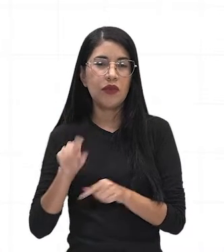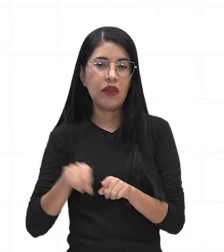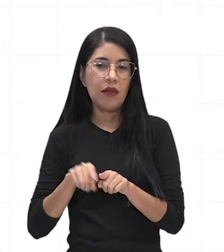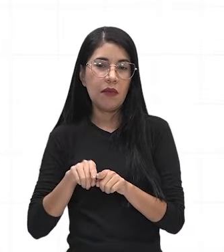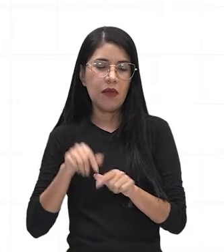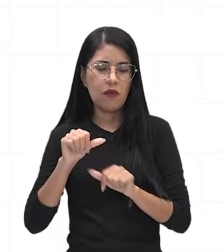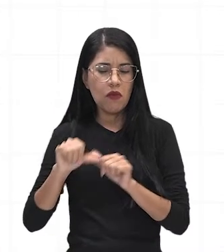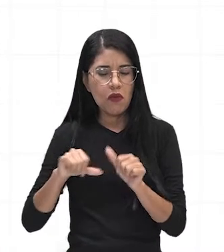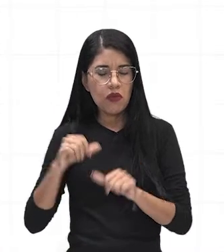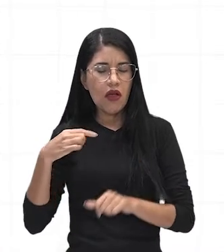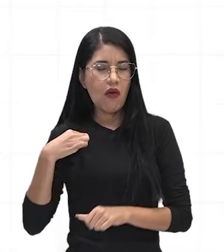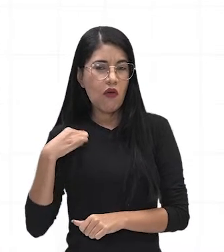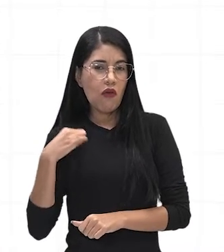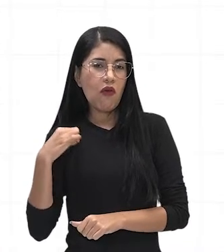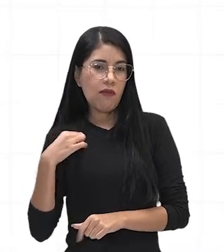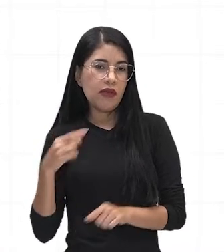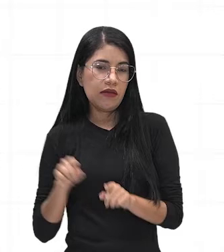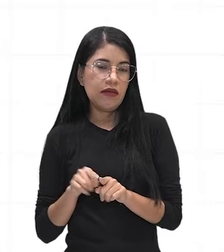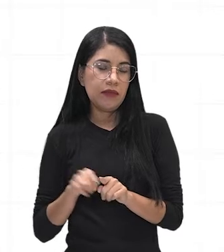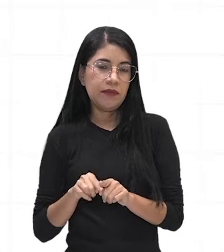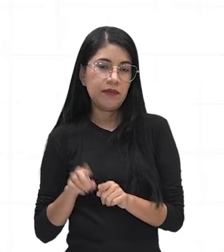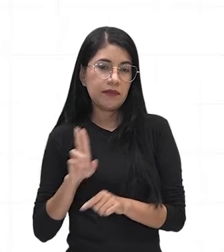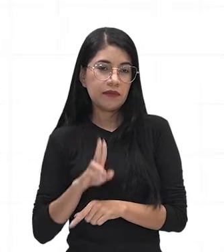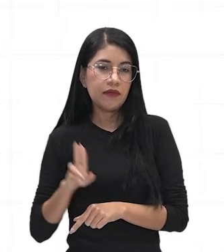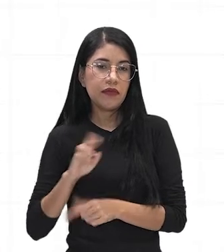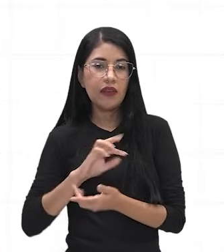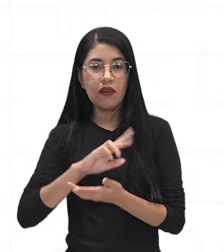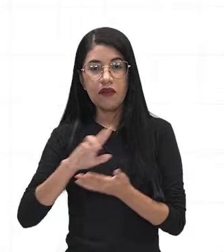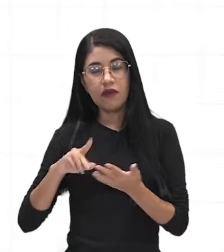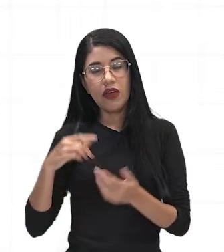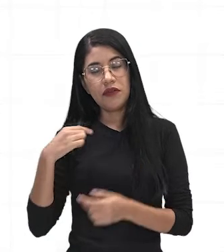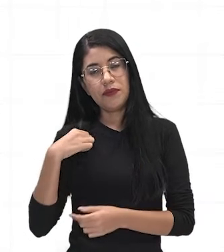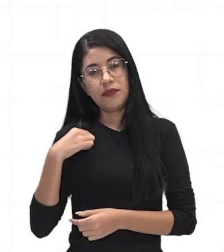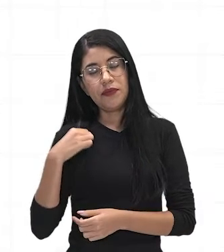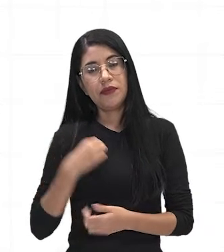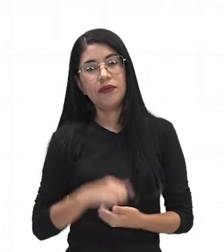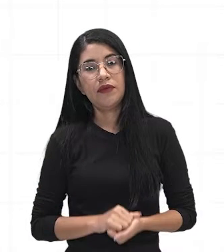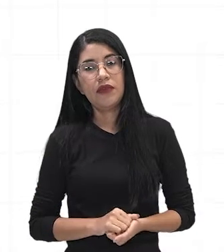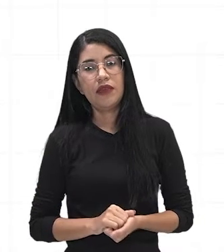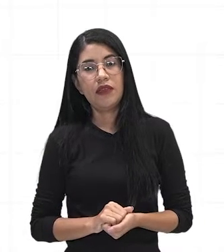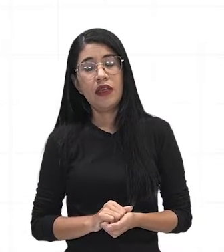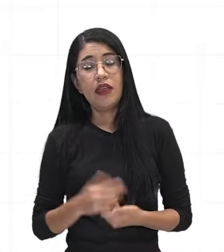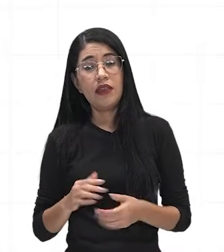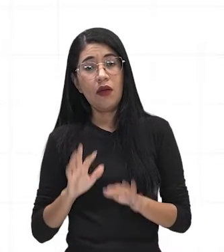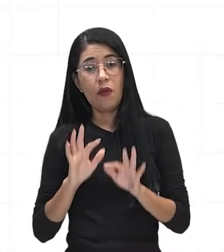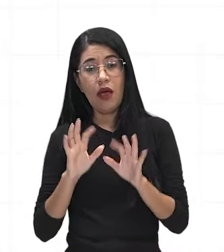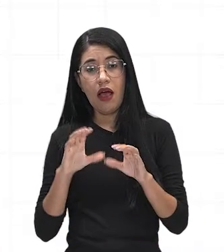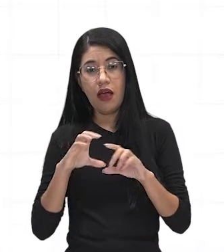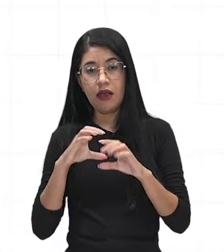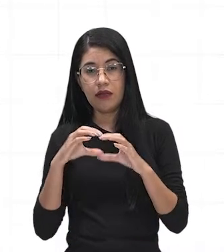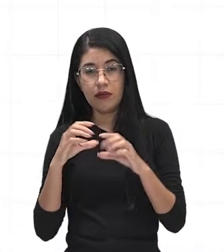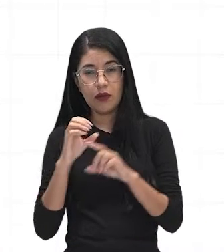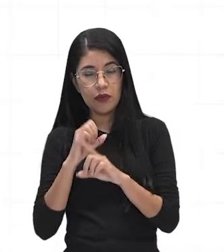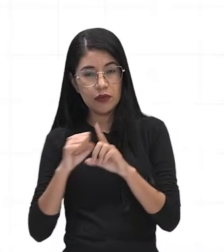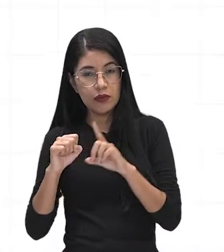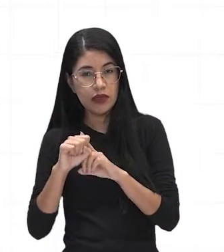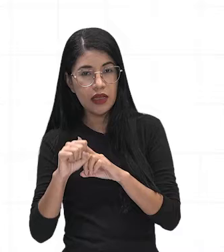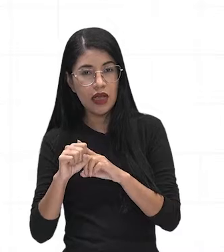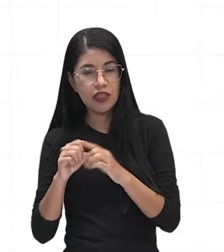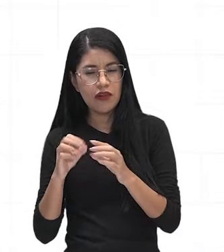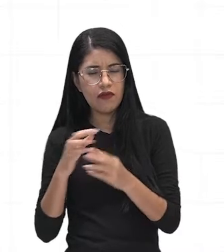seda, usavam linho, tá? Era formada, então, a Fenícia, ela era formada, então, por